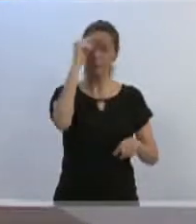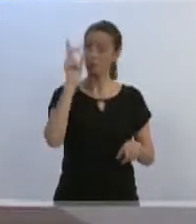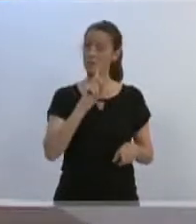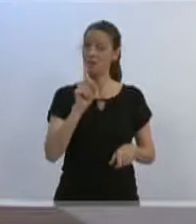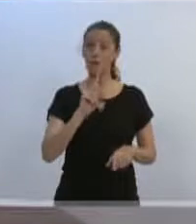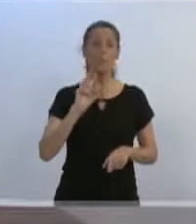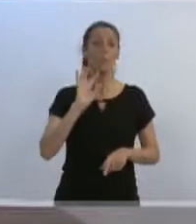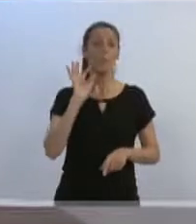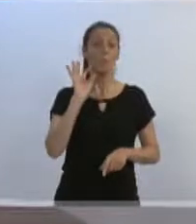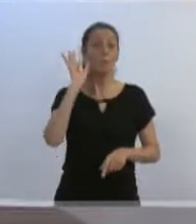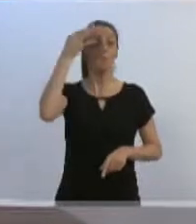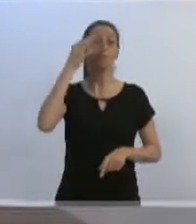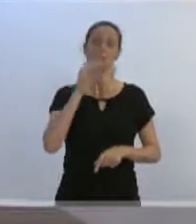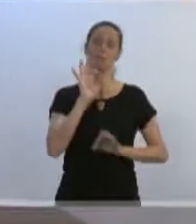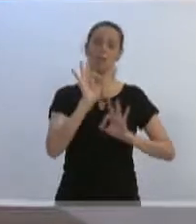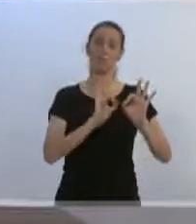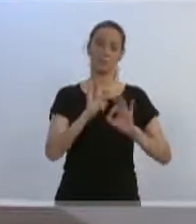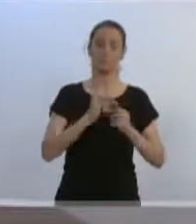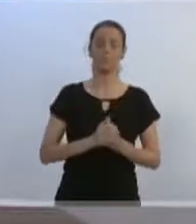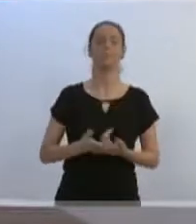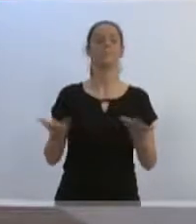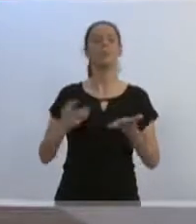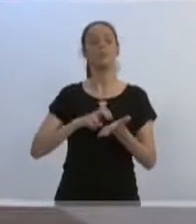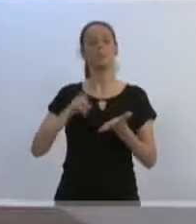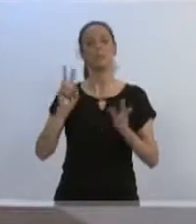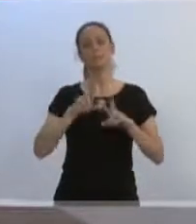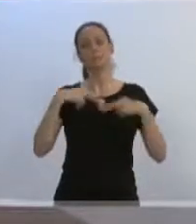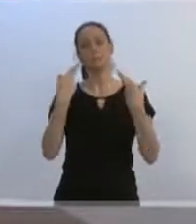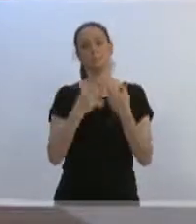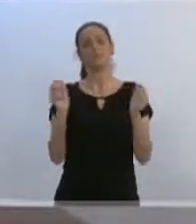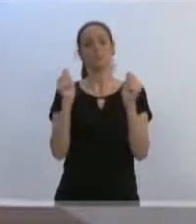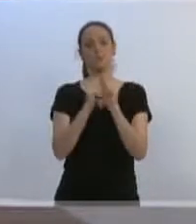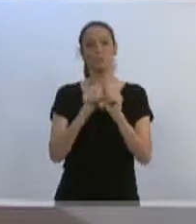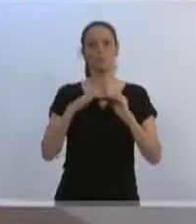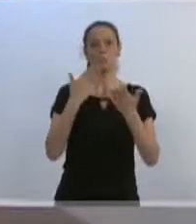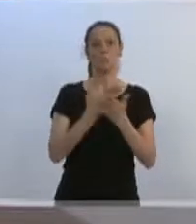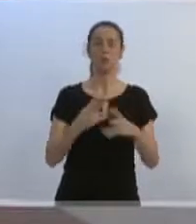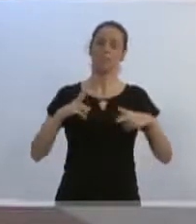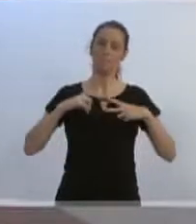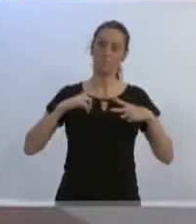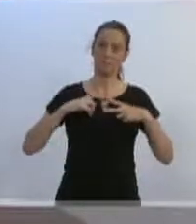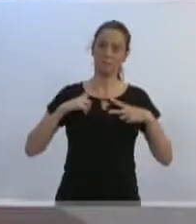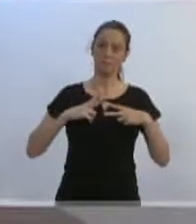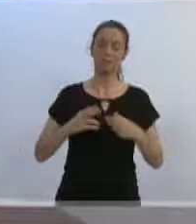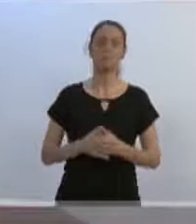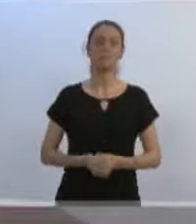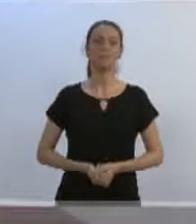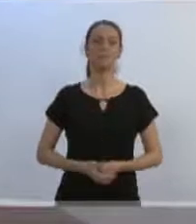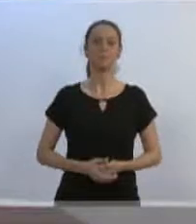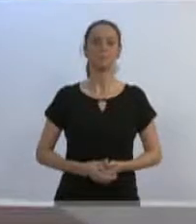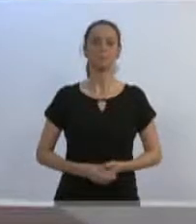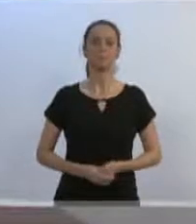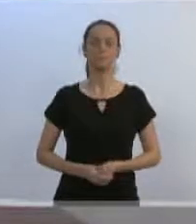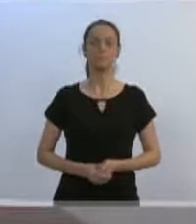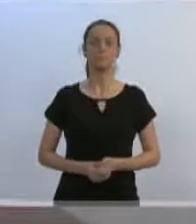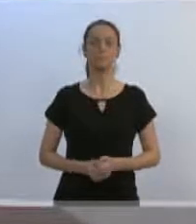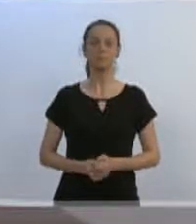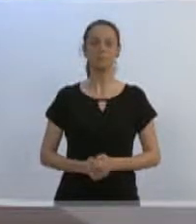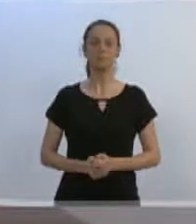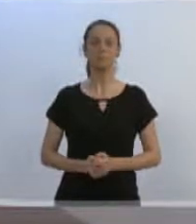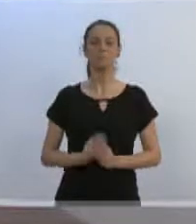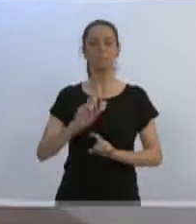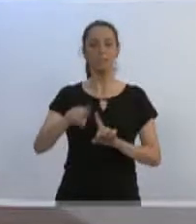hoje maior estava reunido se reunir com as escolas particulares é e com mais